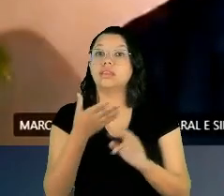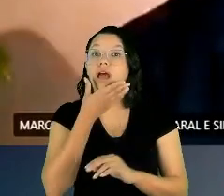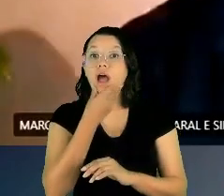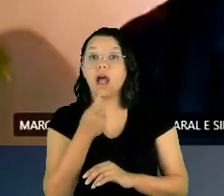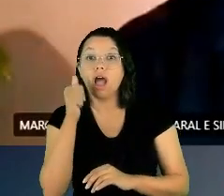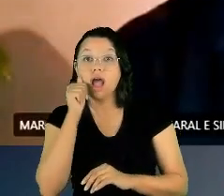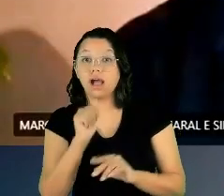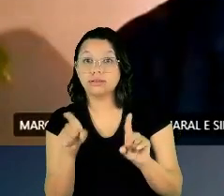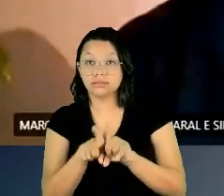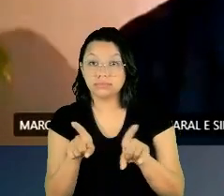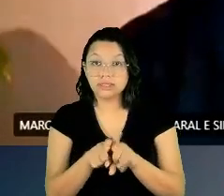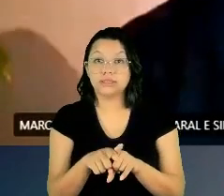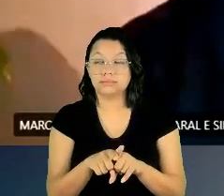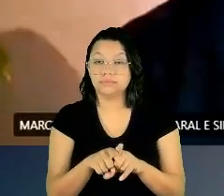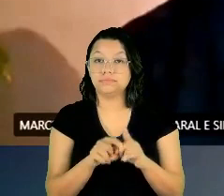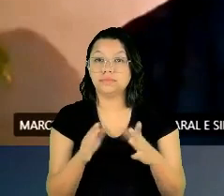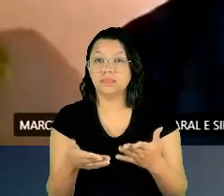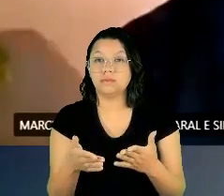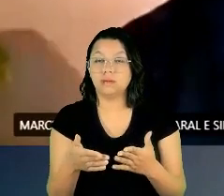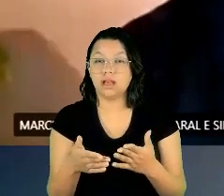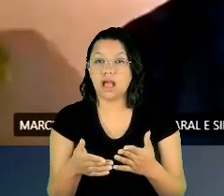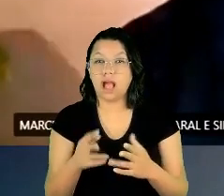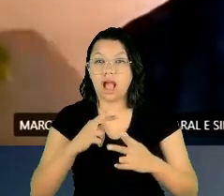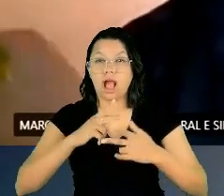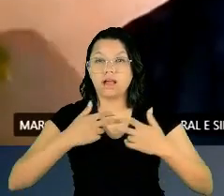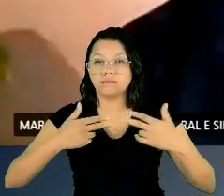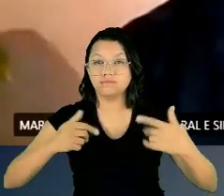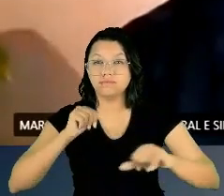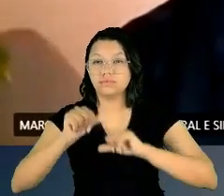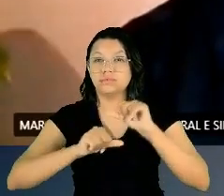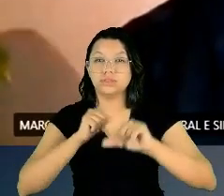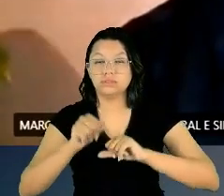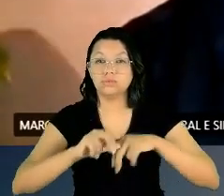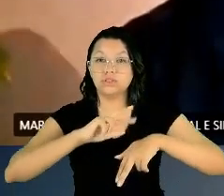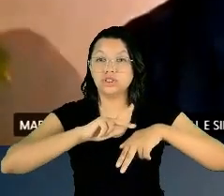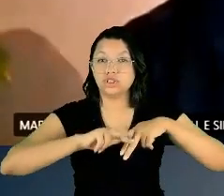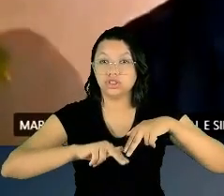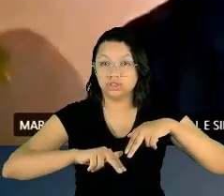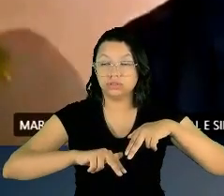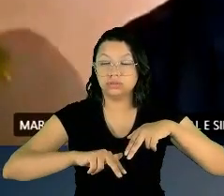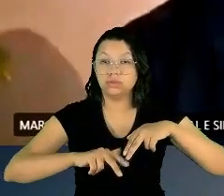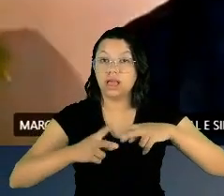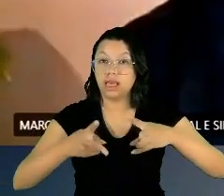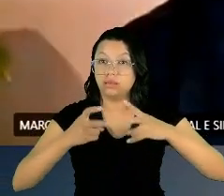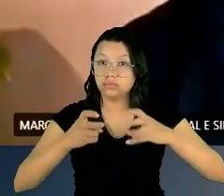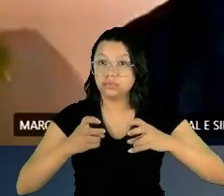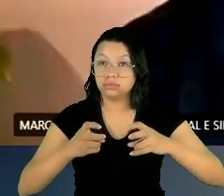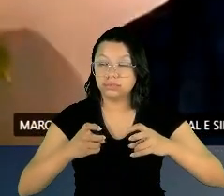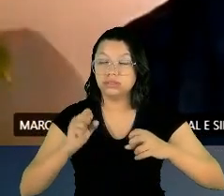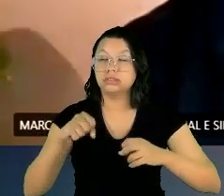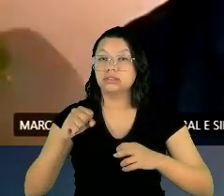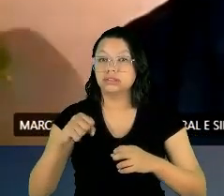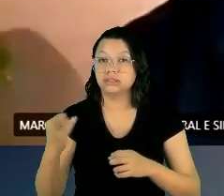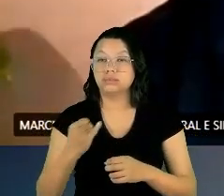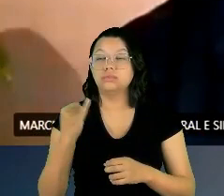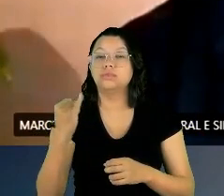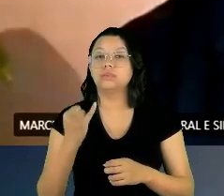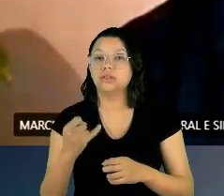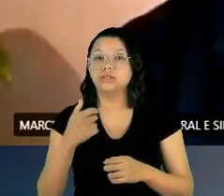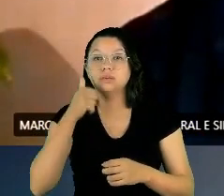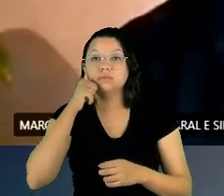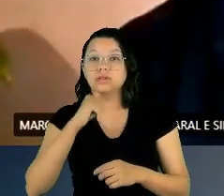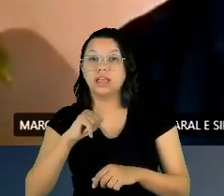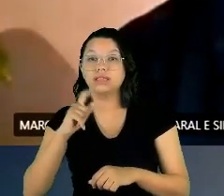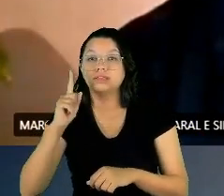isso em homens e mulheres. Então, a variável gênero, ela é importante para ser considerada. De fato, as